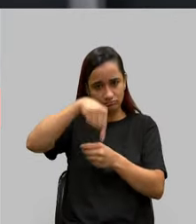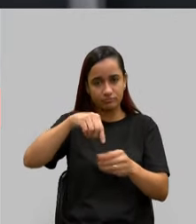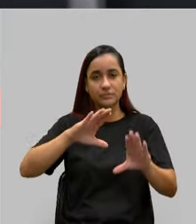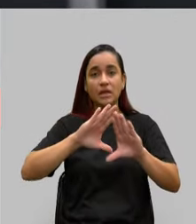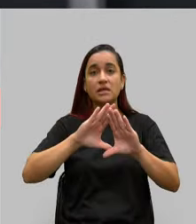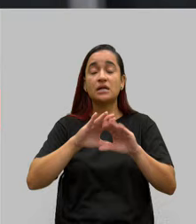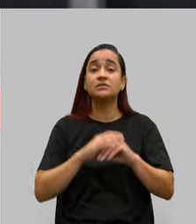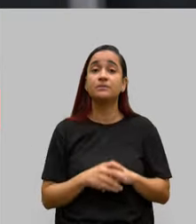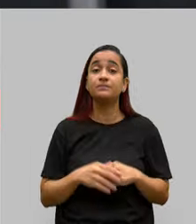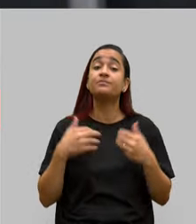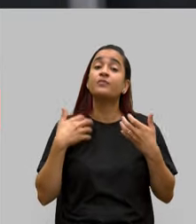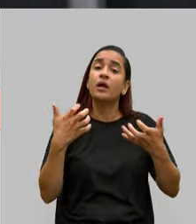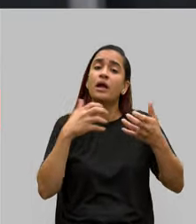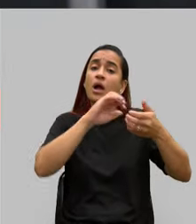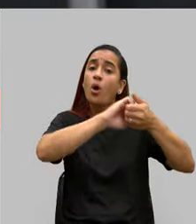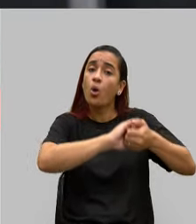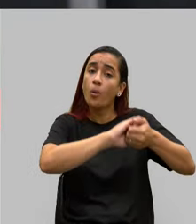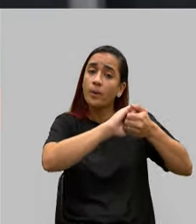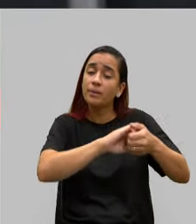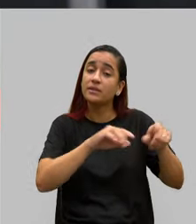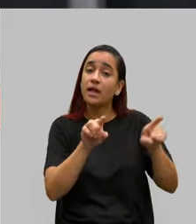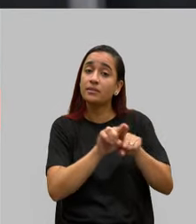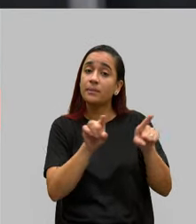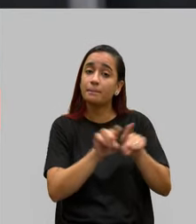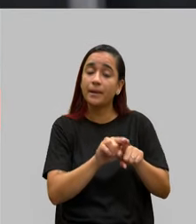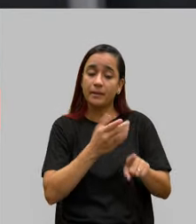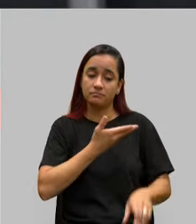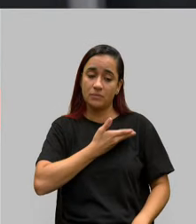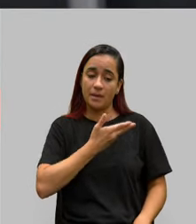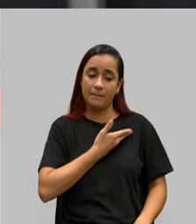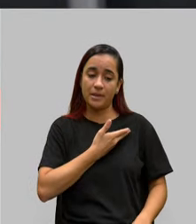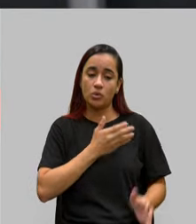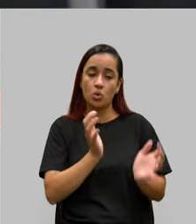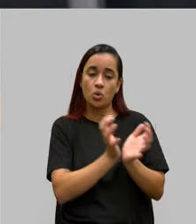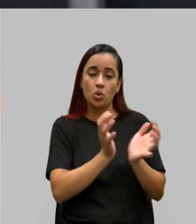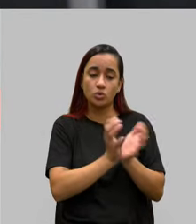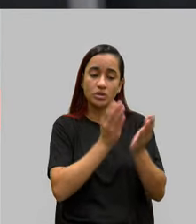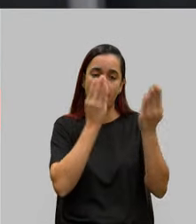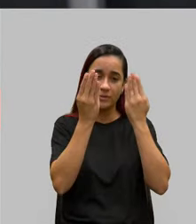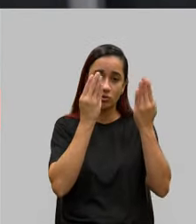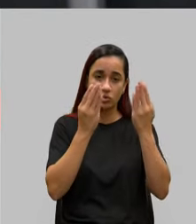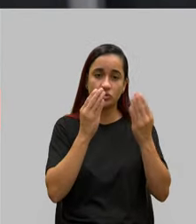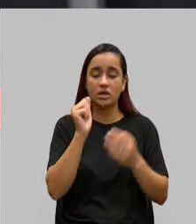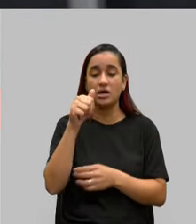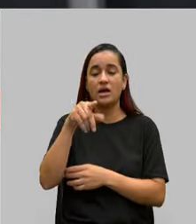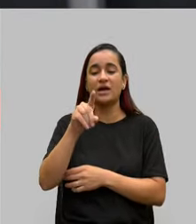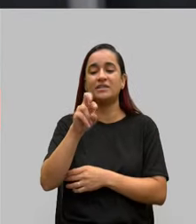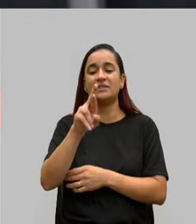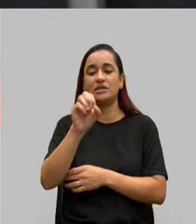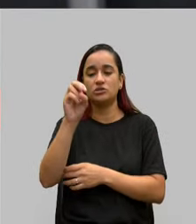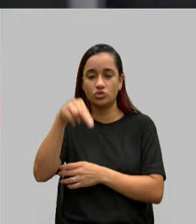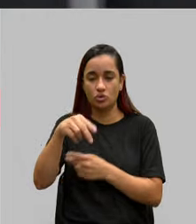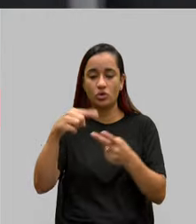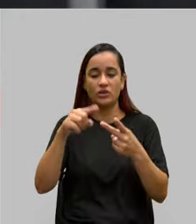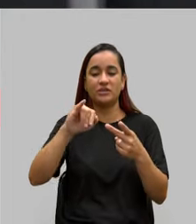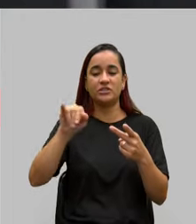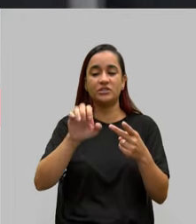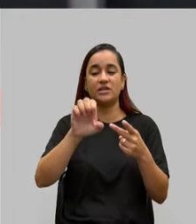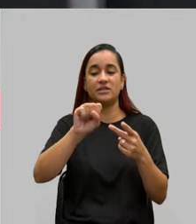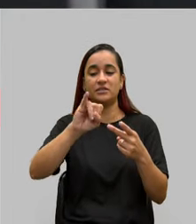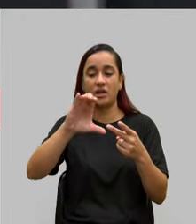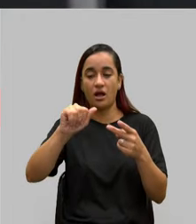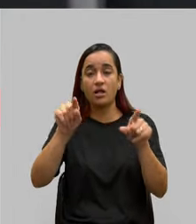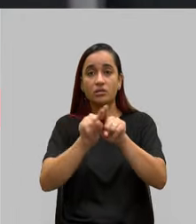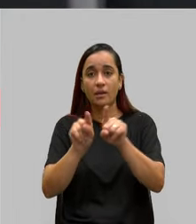Queria cumprimentar também os meus colegas do Conselho Regional de Psicologia Anderson Matos e Jéssica do Conselho Estadual de Saúde